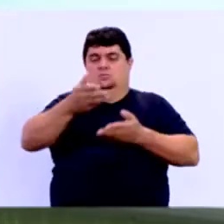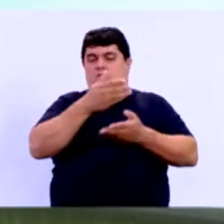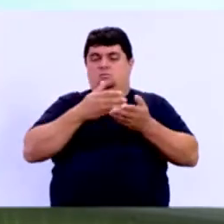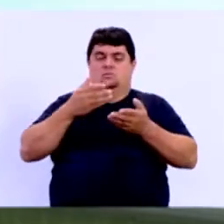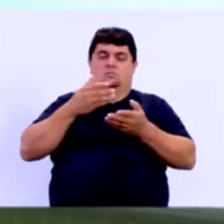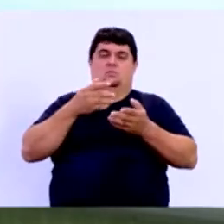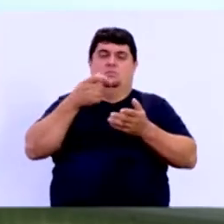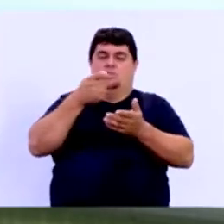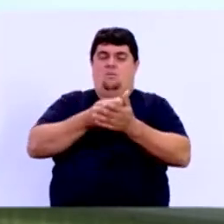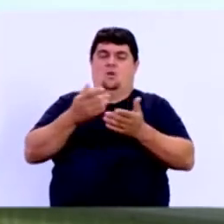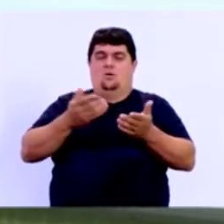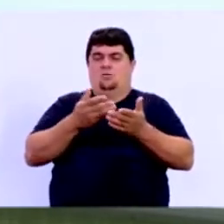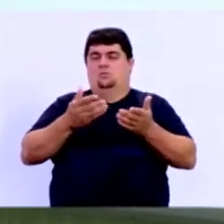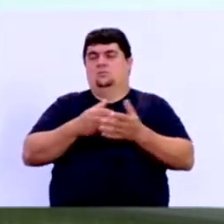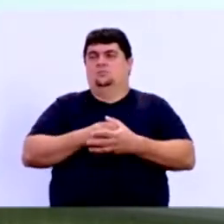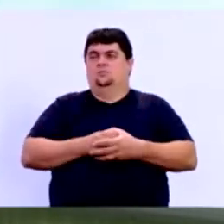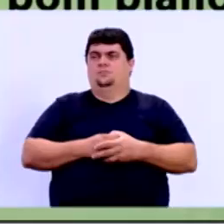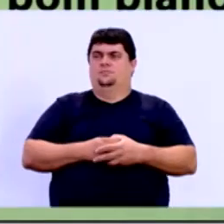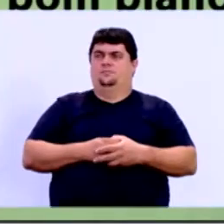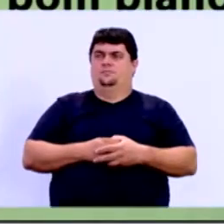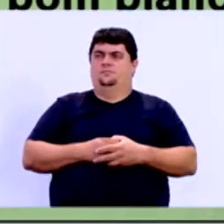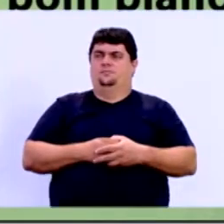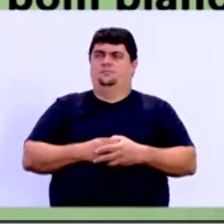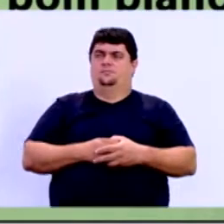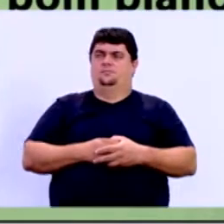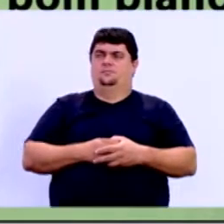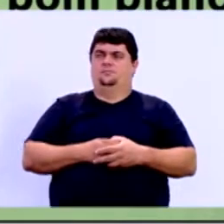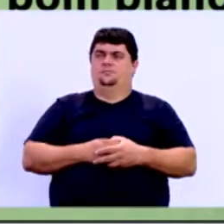moedas, com dinheiro, né? Então,